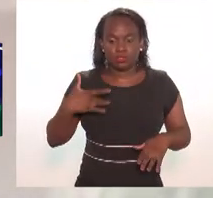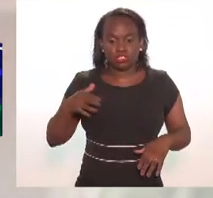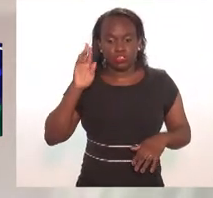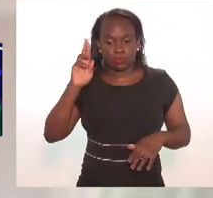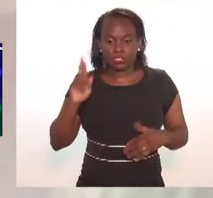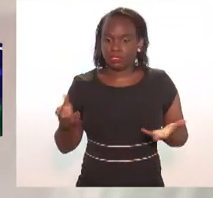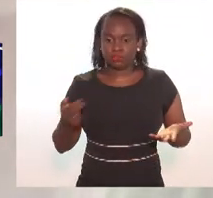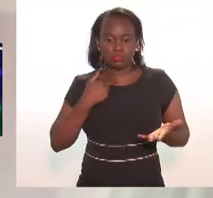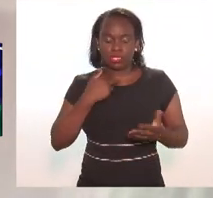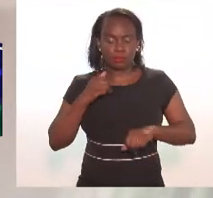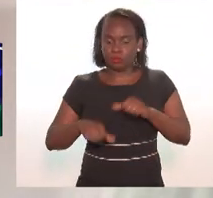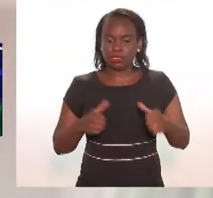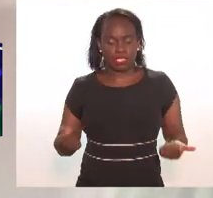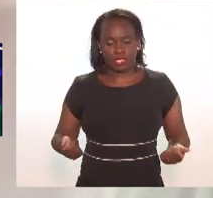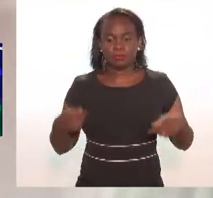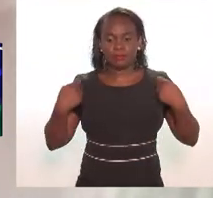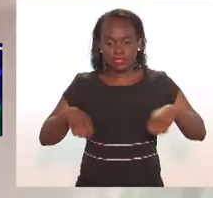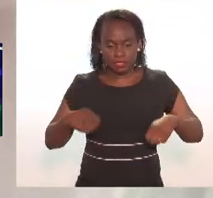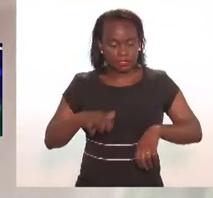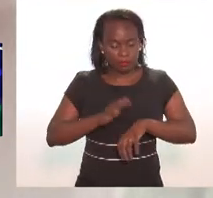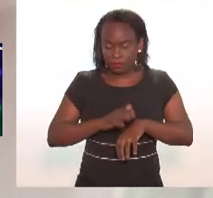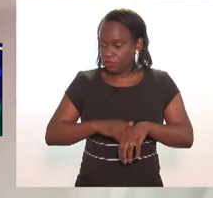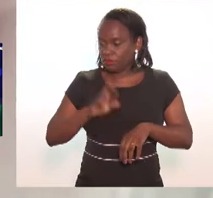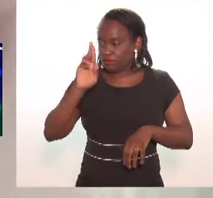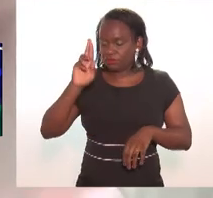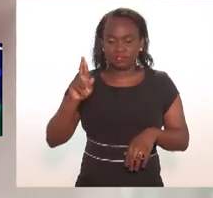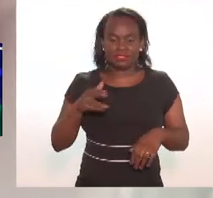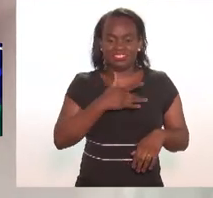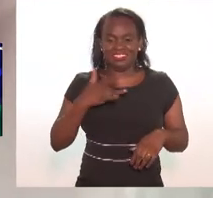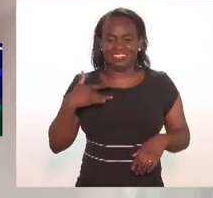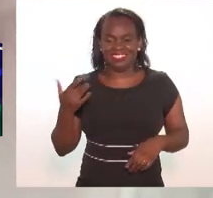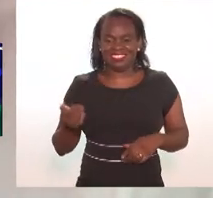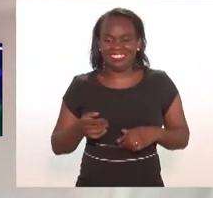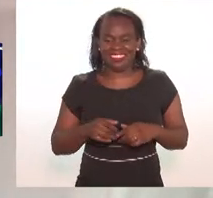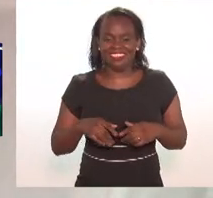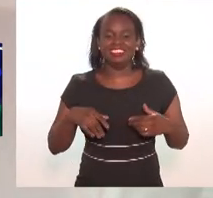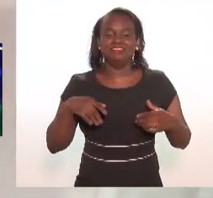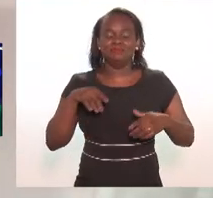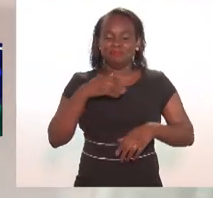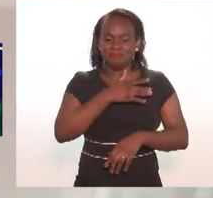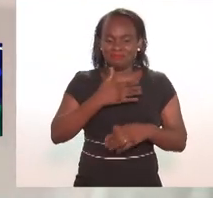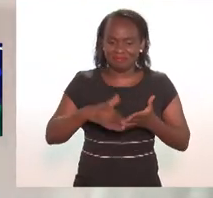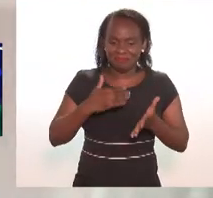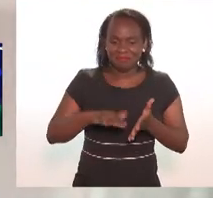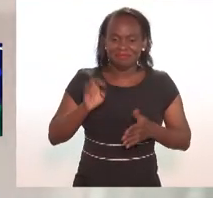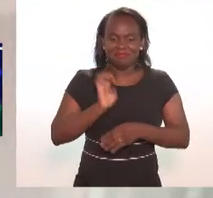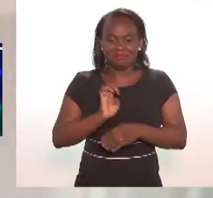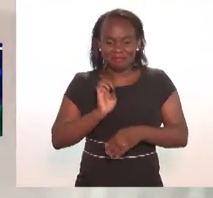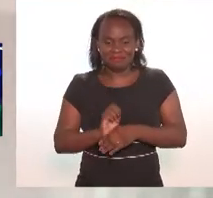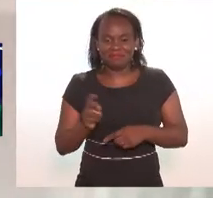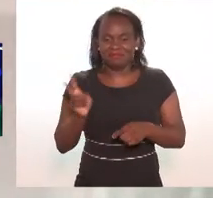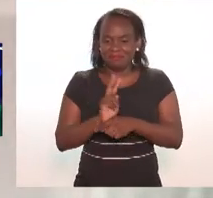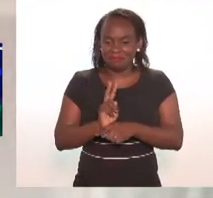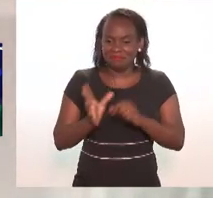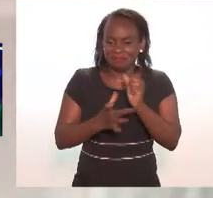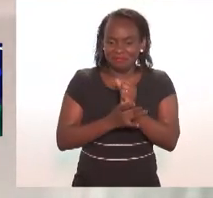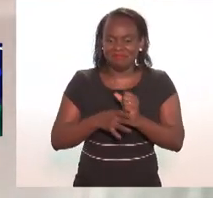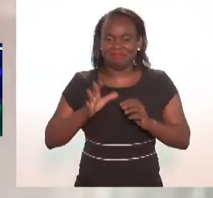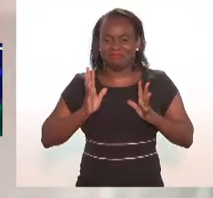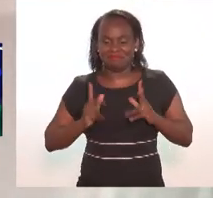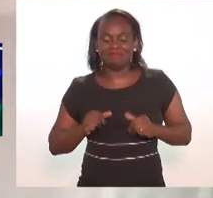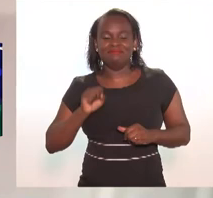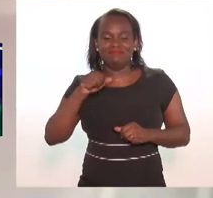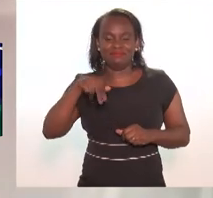como mudar isso. Tem que estar na mão, né, da Secretaria de Estado de Saúde, da Vigilância